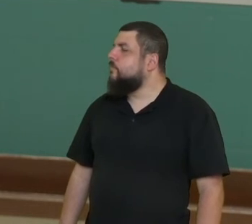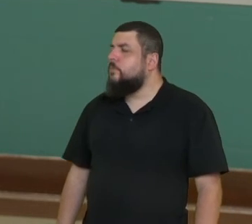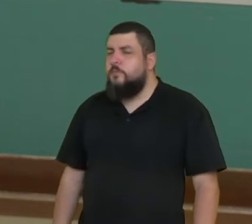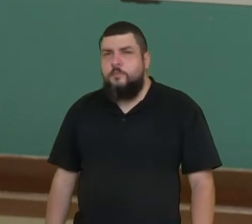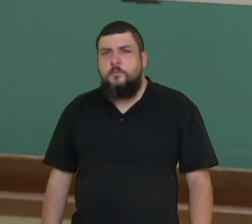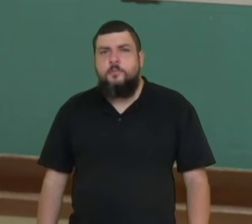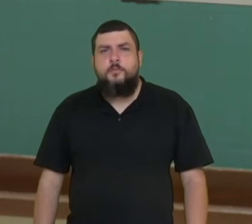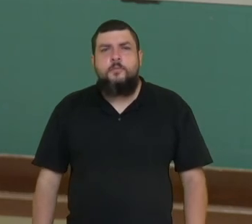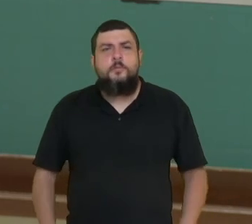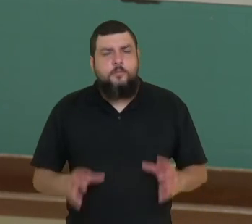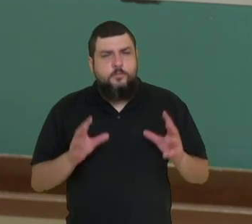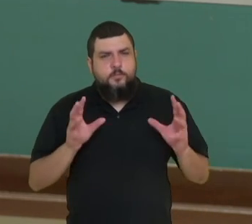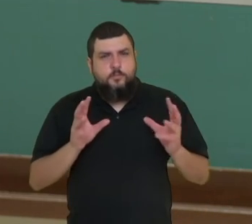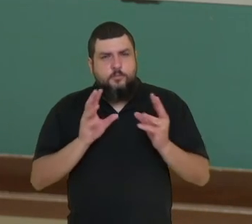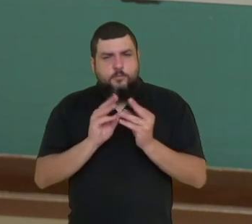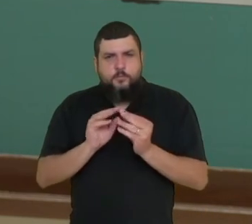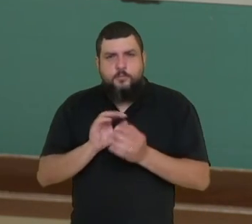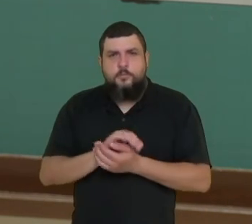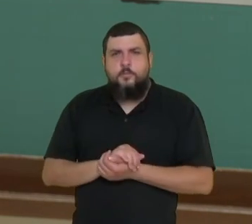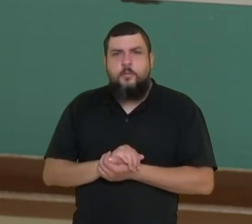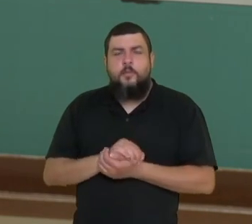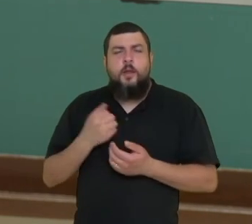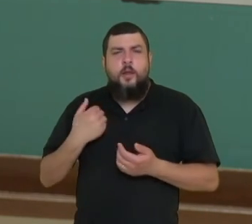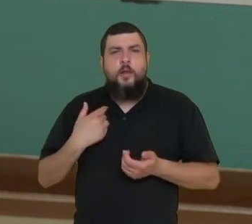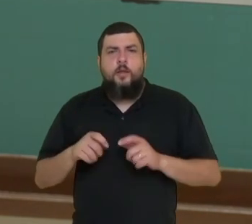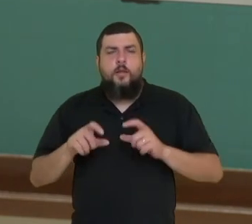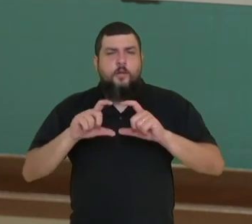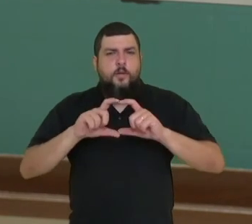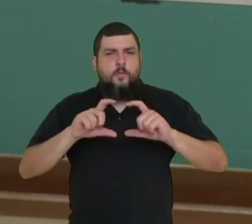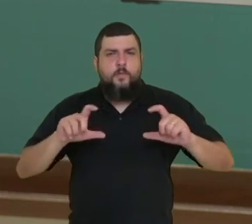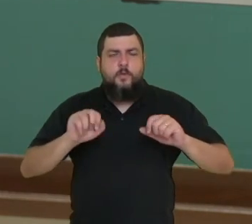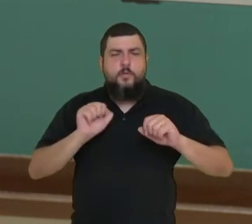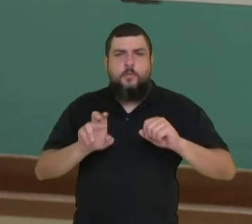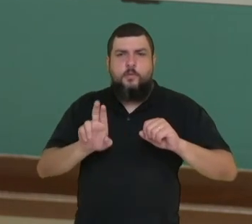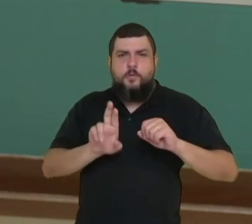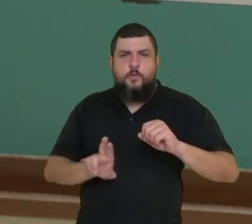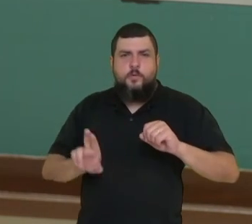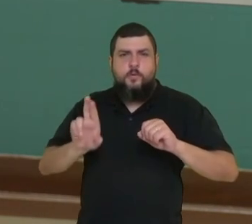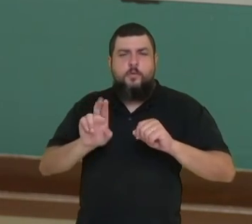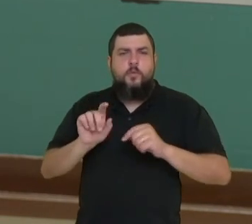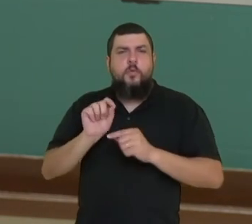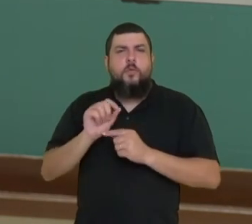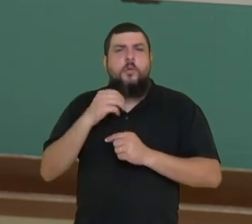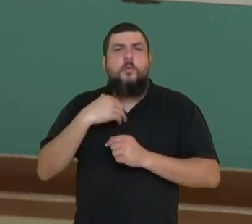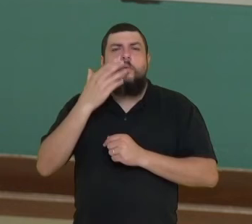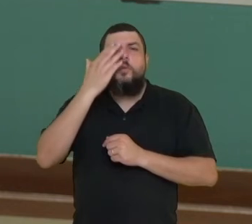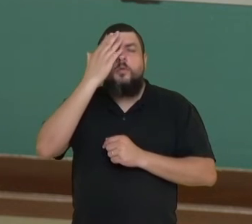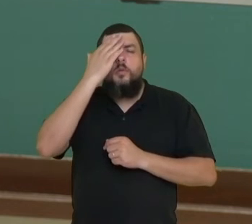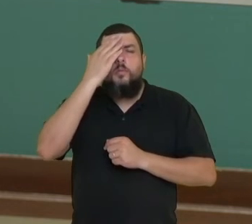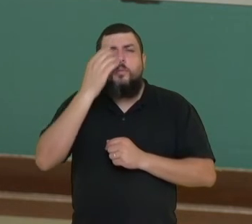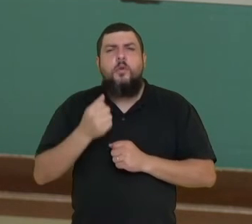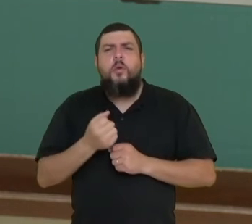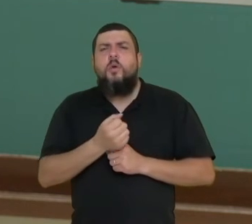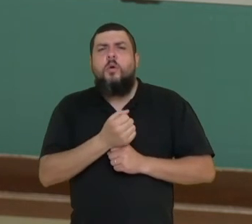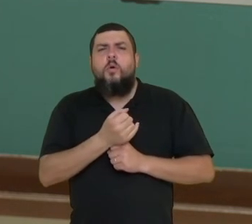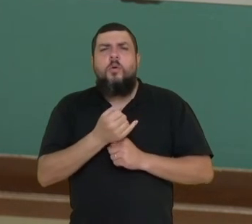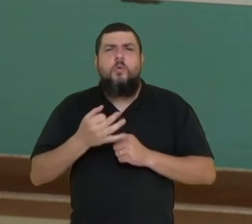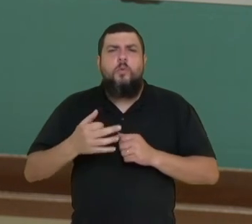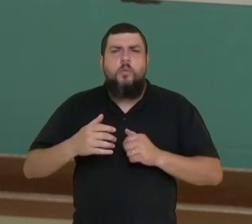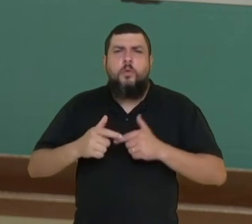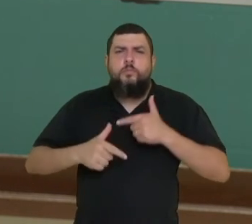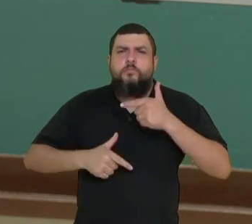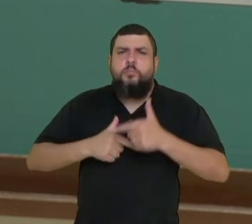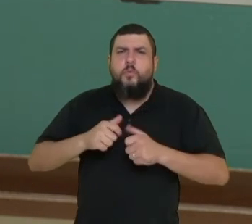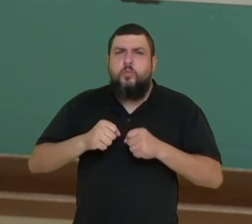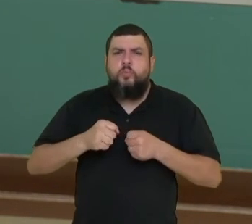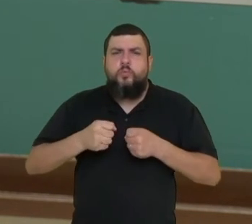2. Beleza? Então, essa é a formulazinha que eu utilizo para poder determinar quanto de energia ou quanto de trabalho